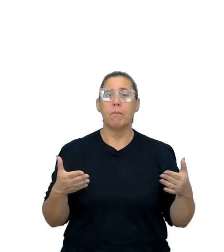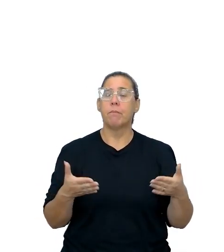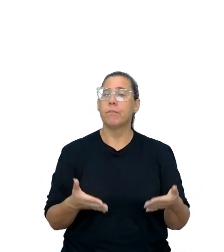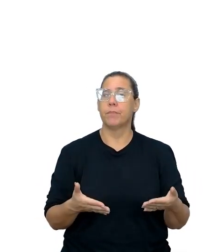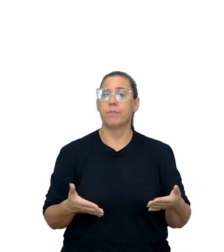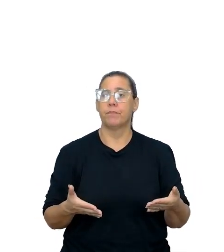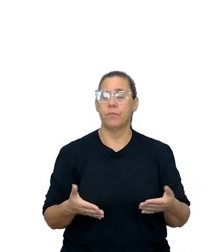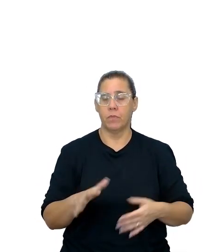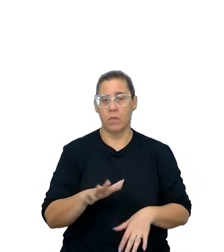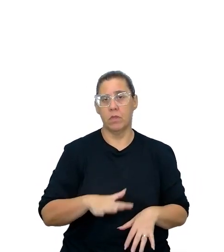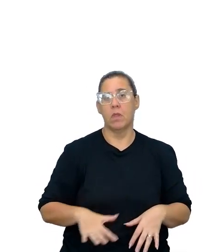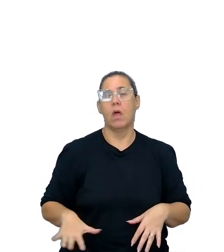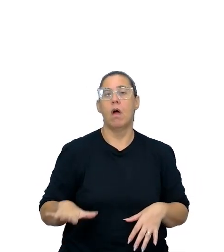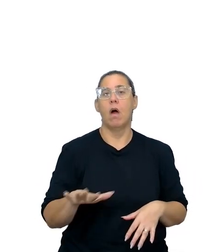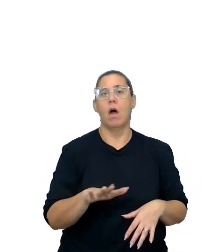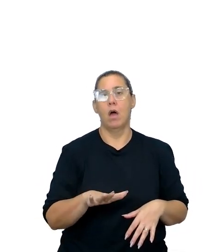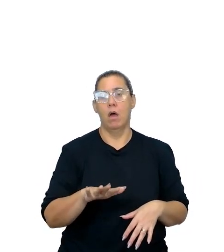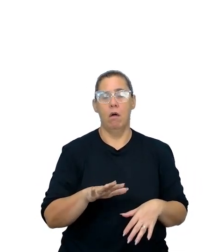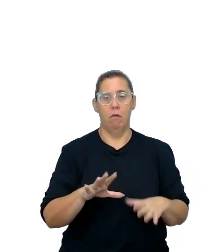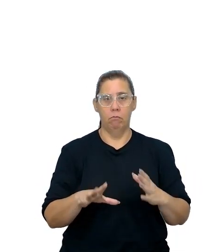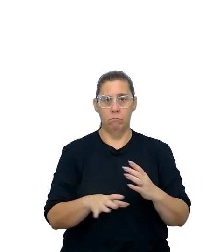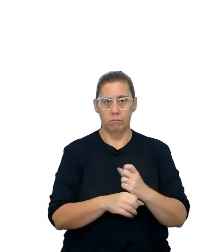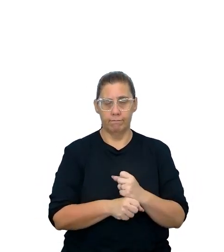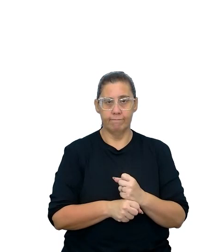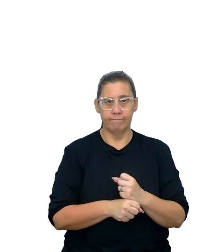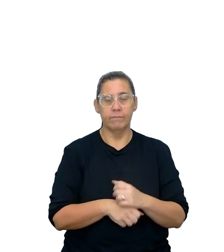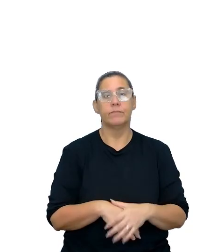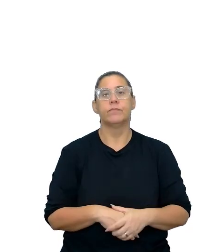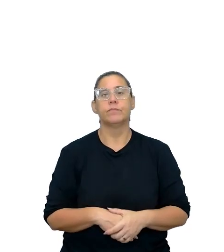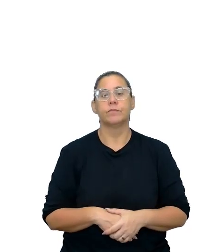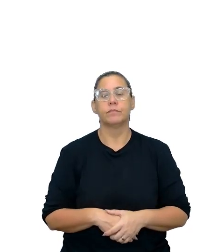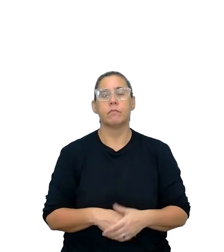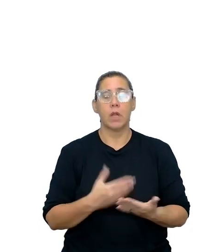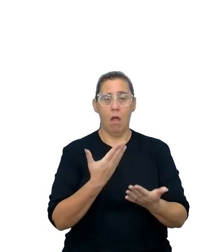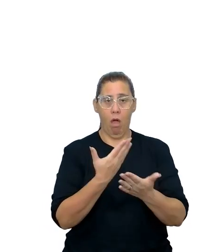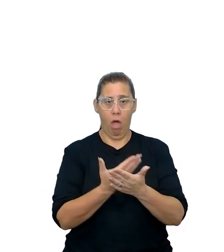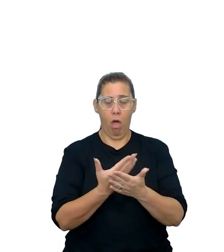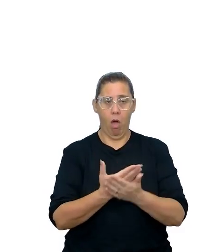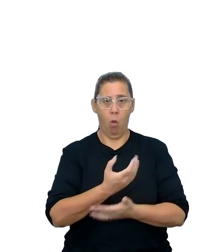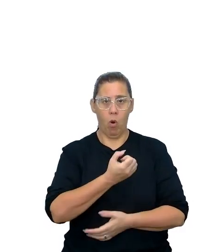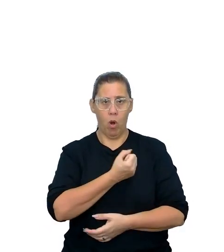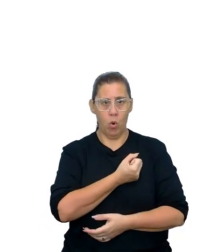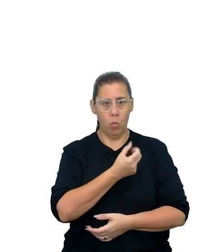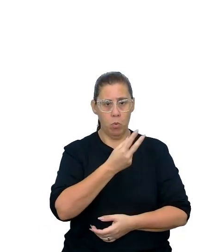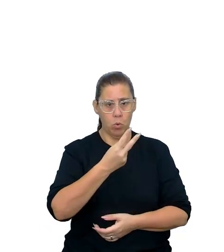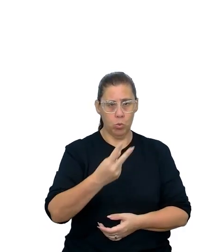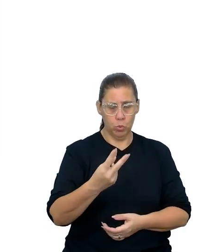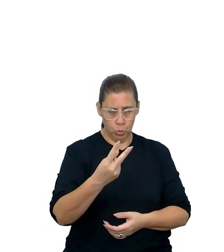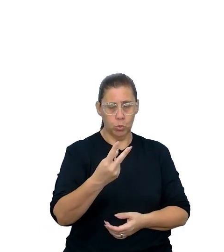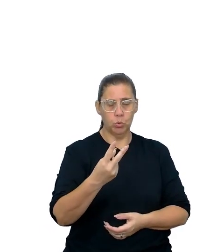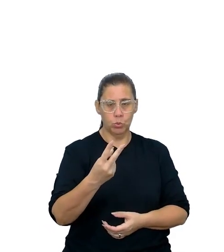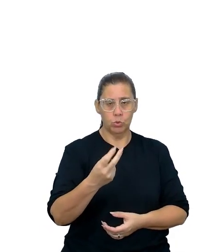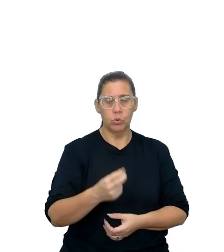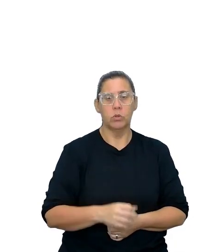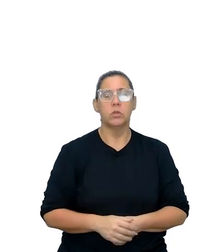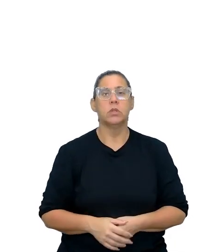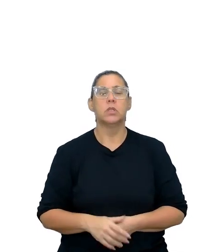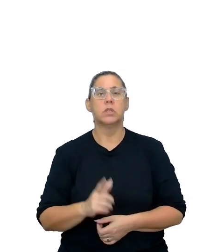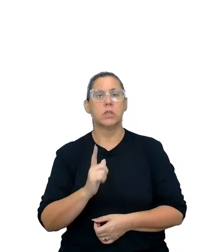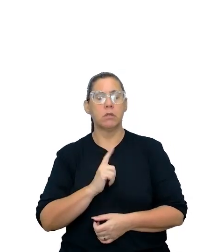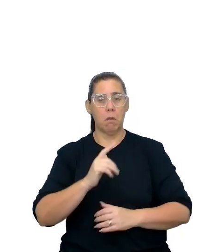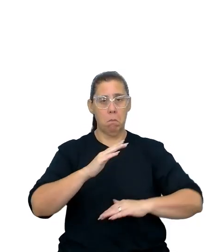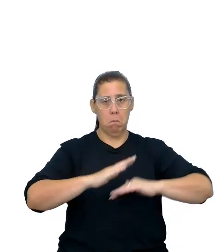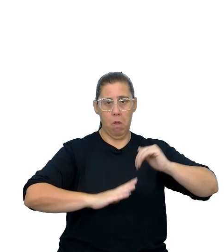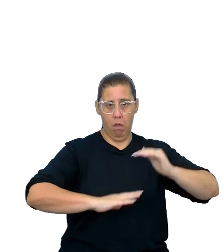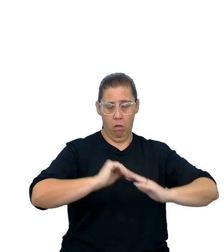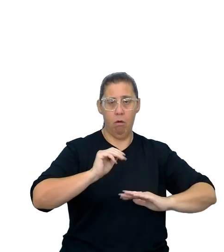especificamente, né, do campo aditivo. Então, na aula 2, né, que é a troca de figurinhas repetidas, nós temos a